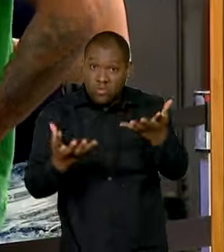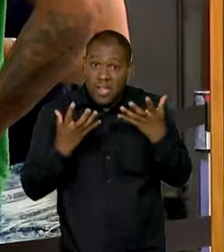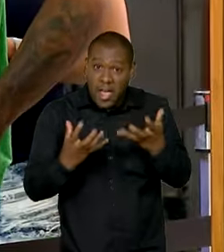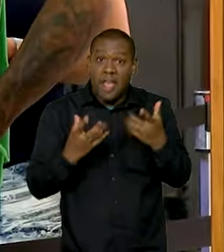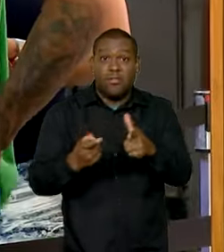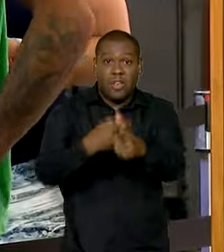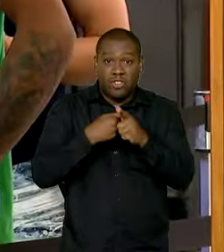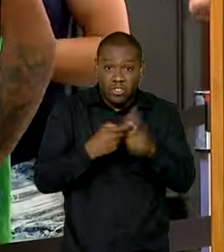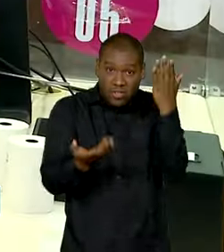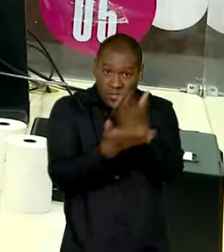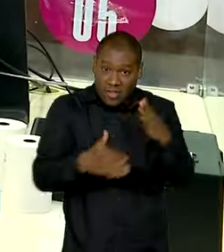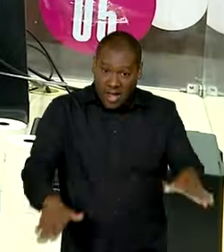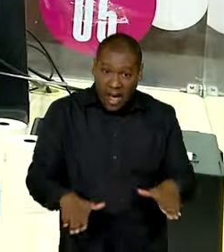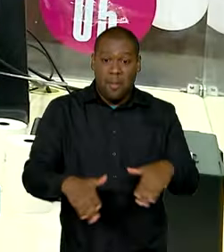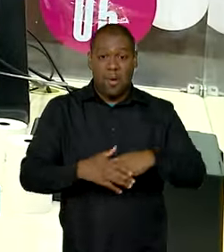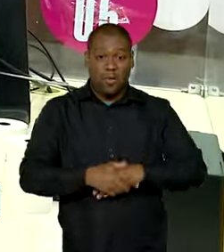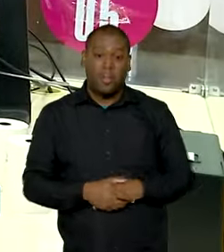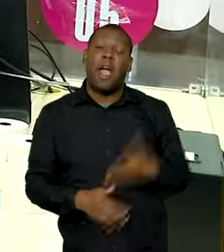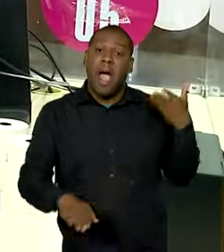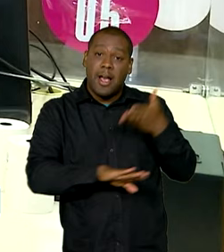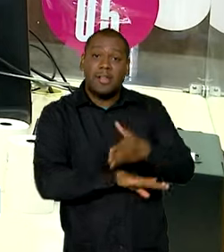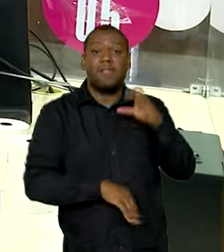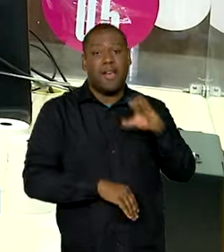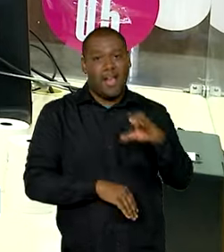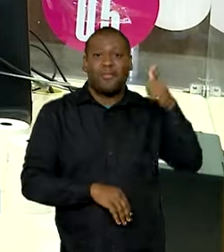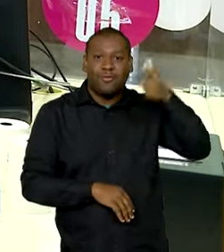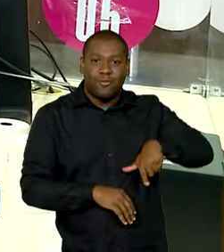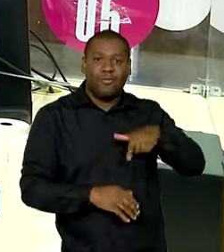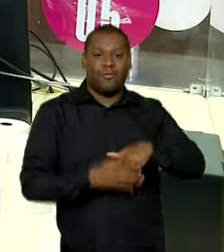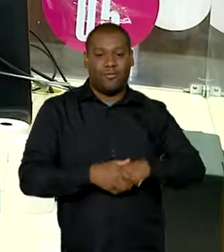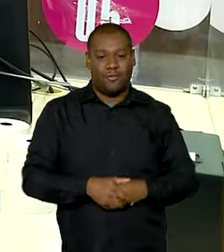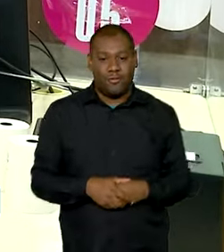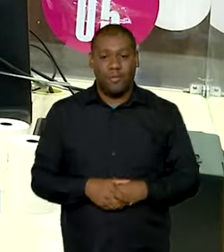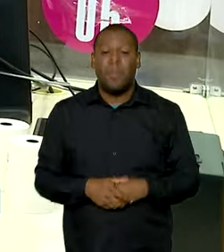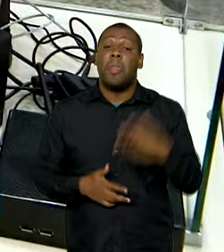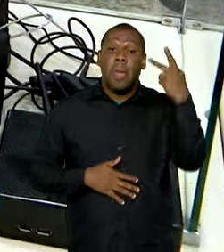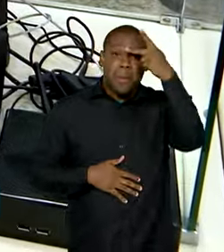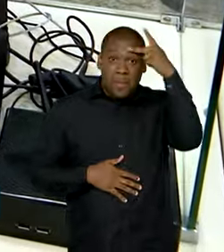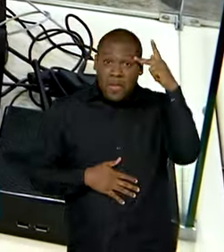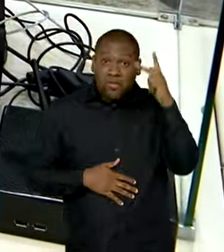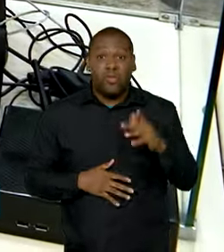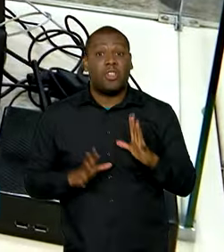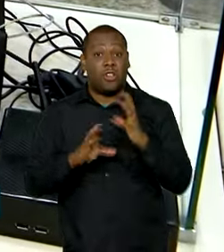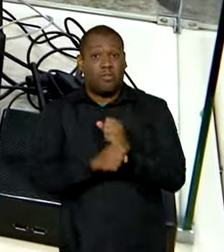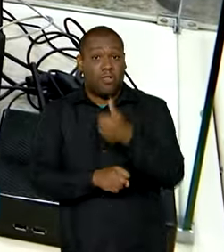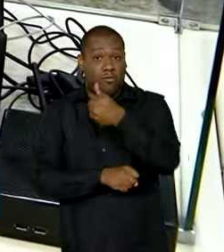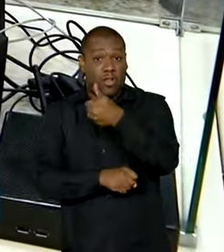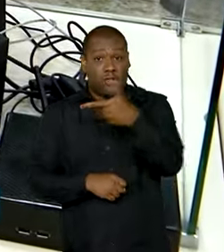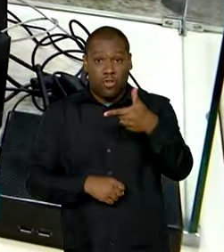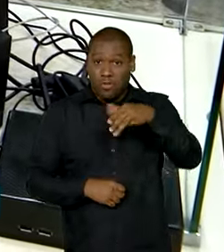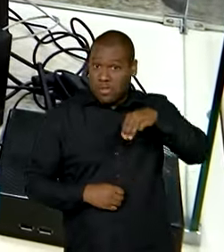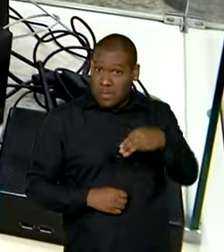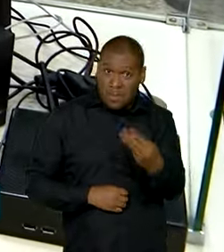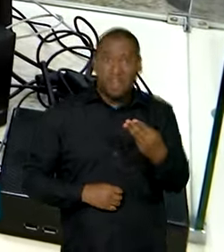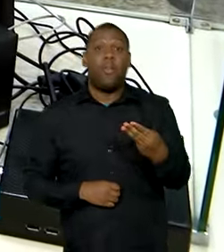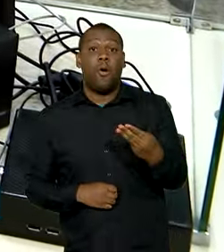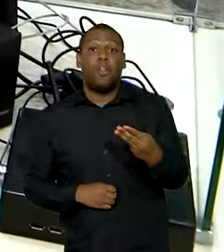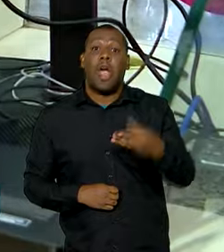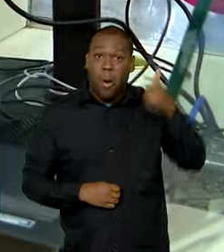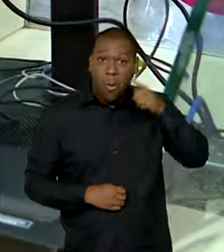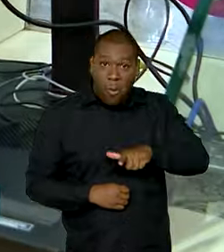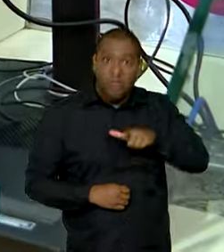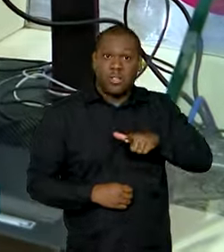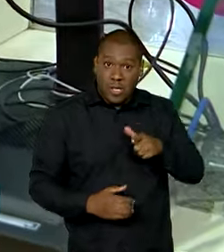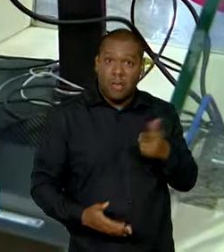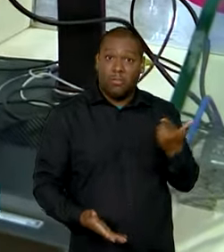ter crédito na praça, que querem se juntar ao grupo de 12 milhões de pessoas já beneficiadas pelo Programa Desenrola Brasil.